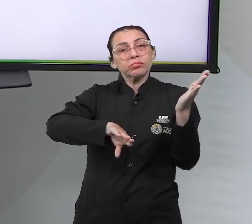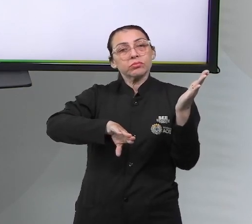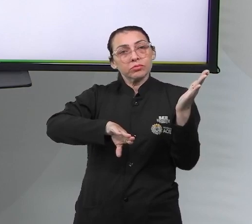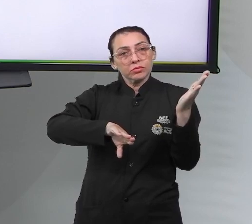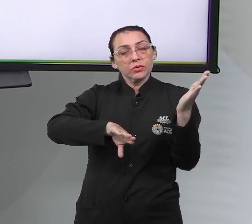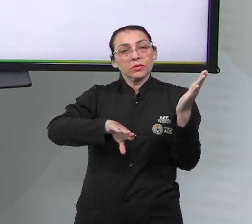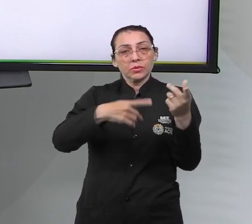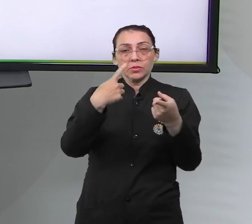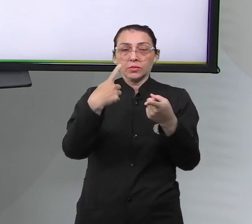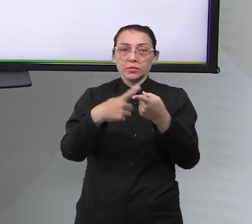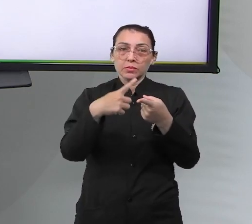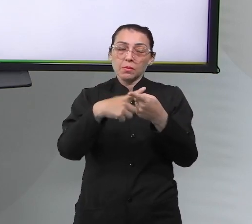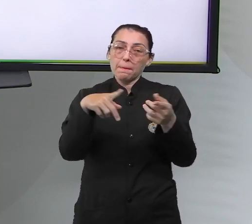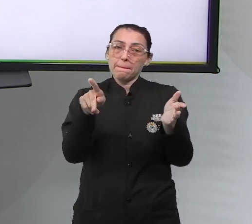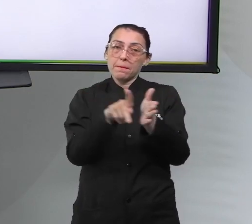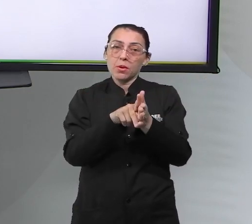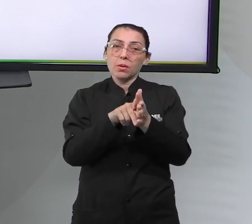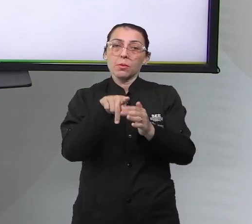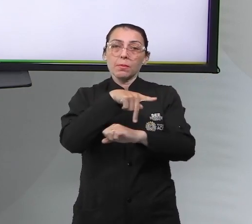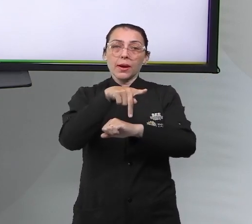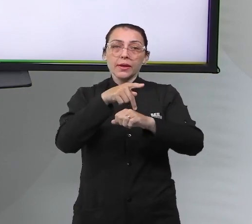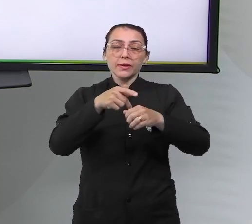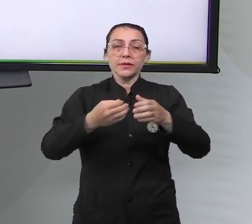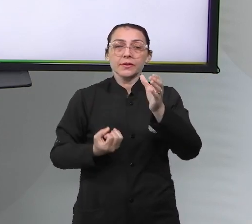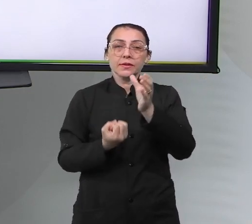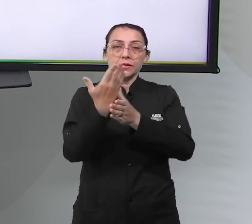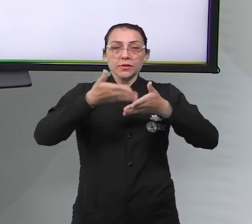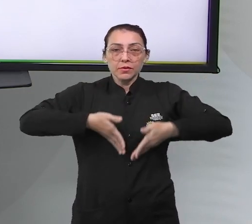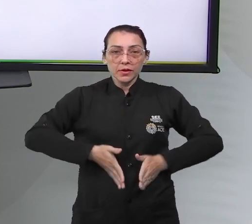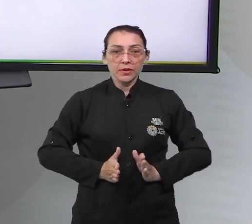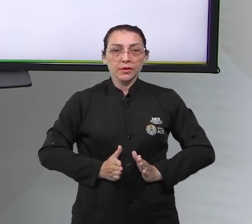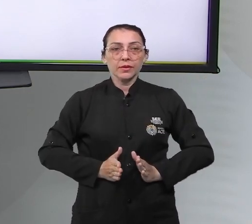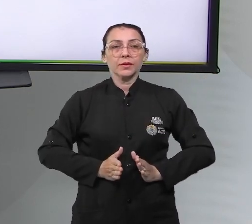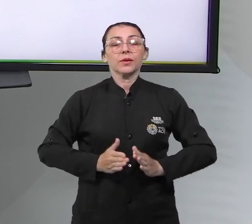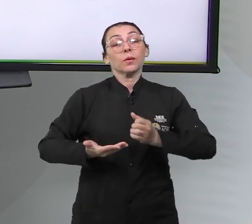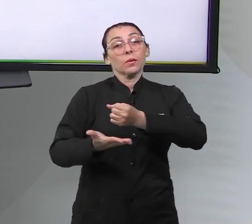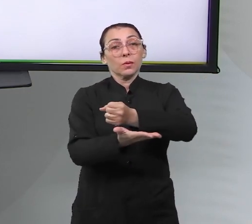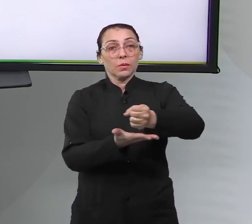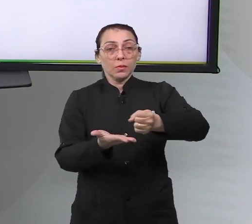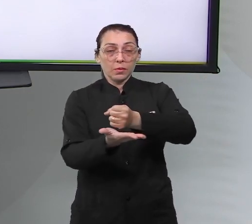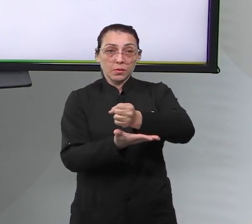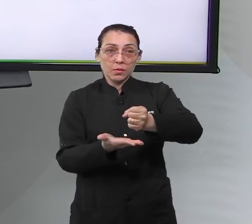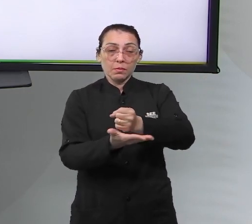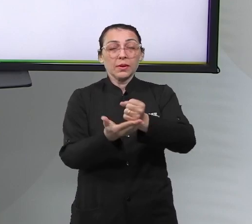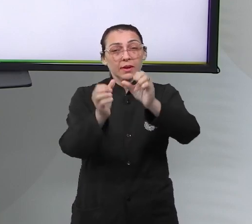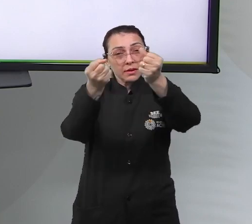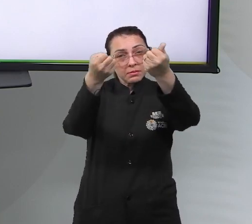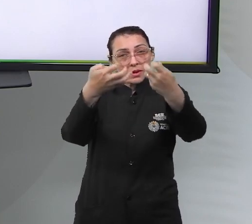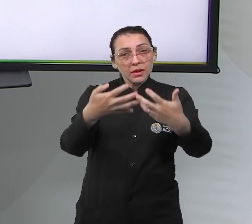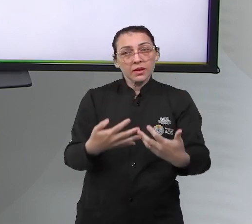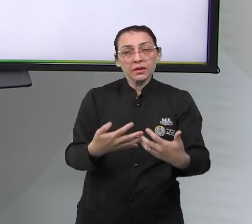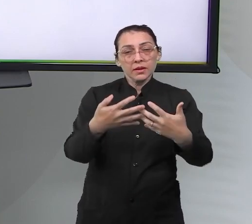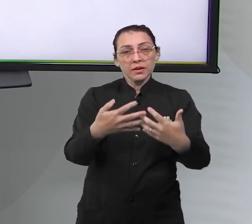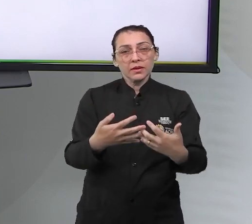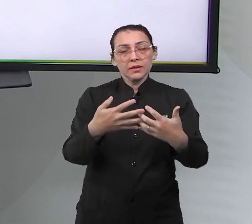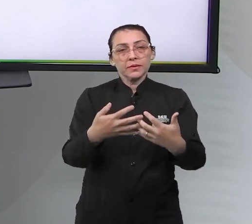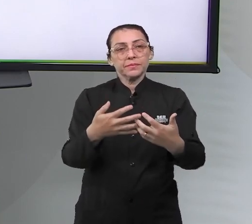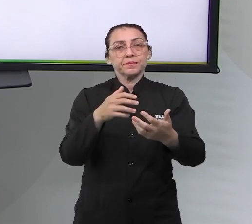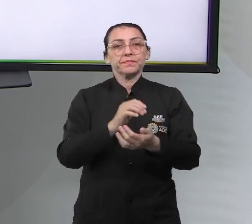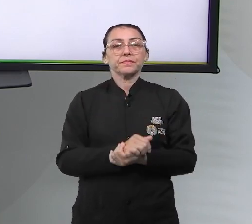deportadas justamente para os seus países de origem. Com base nessas considerações,